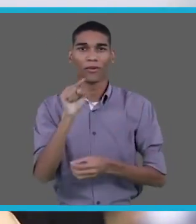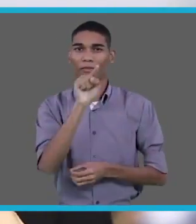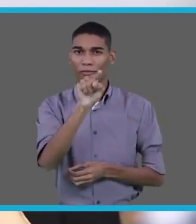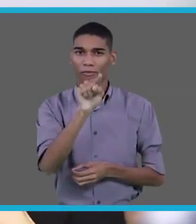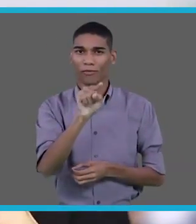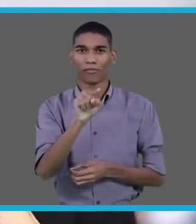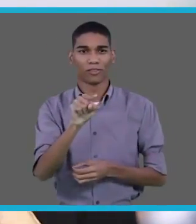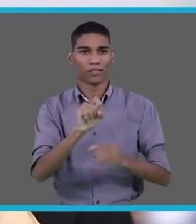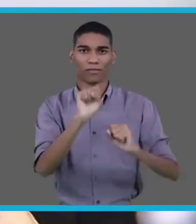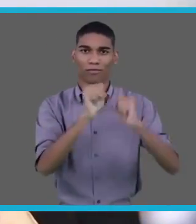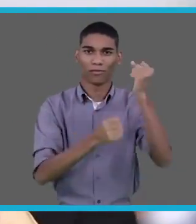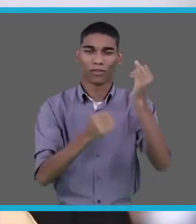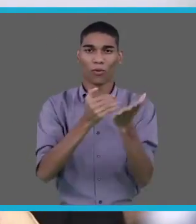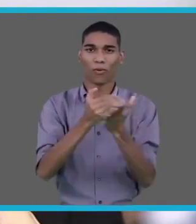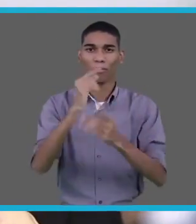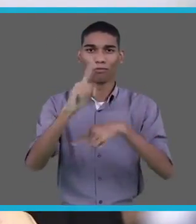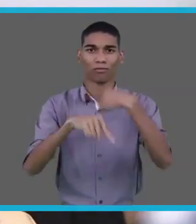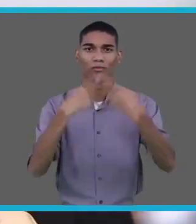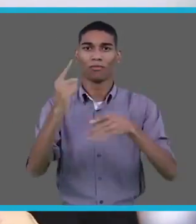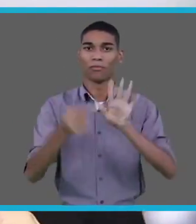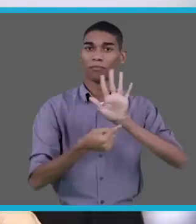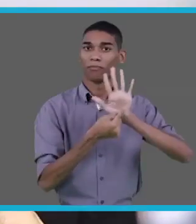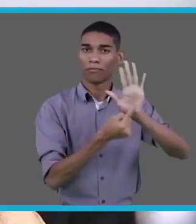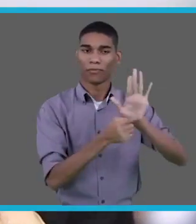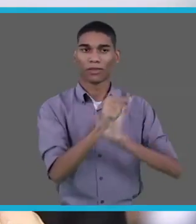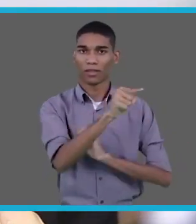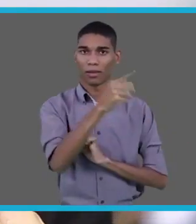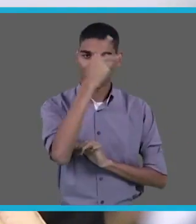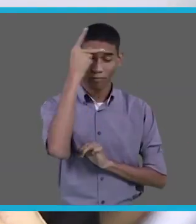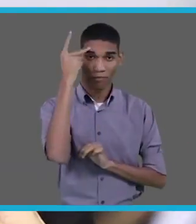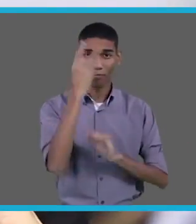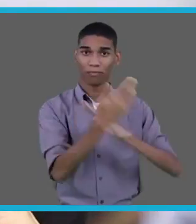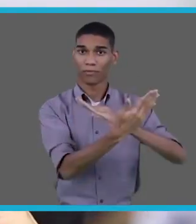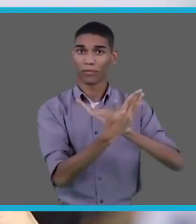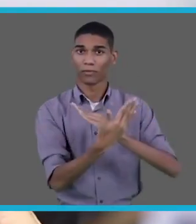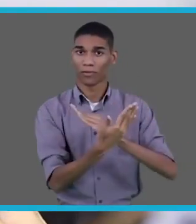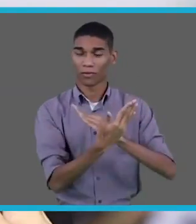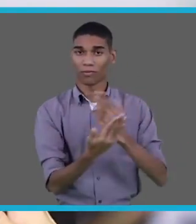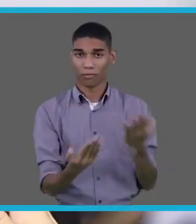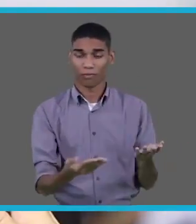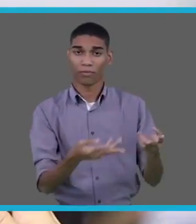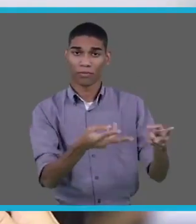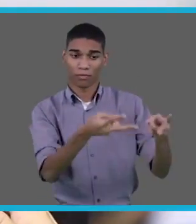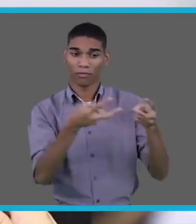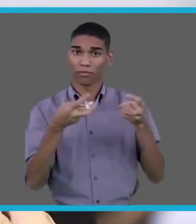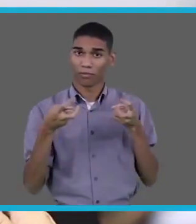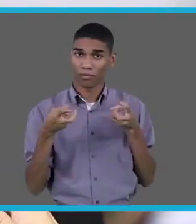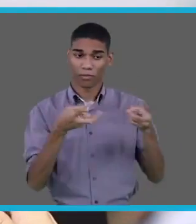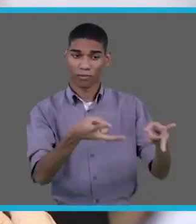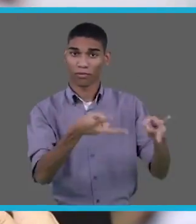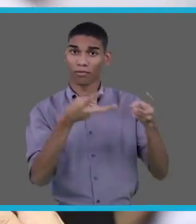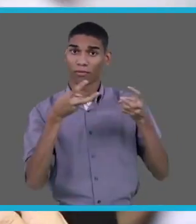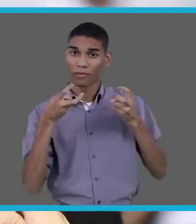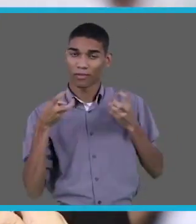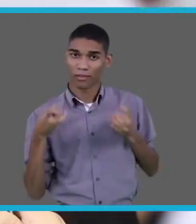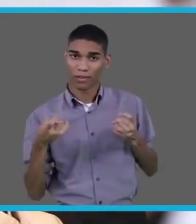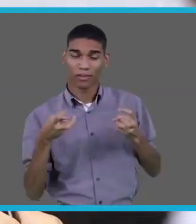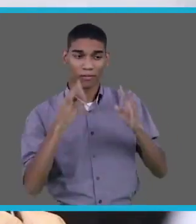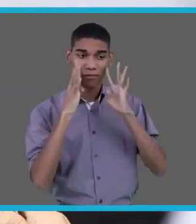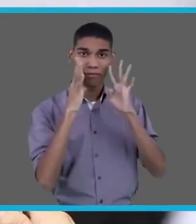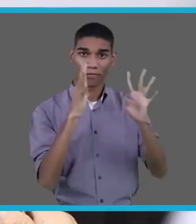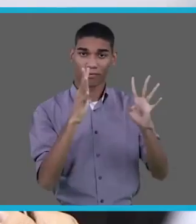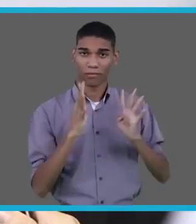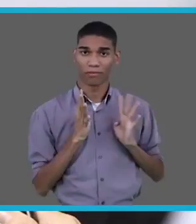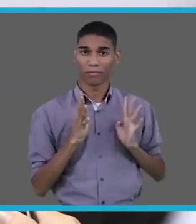maneira uma empresa startup deve se apresentar para esse investidor de maneira